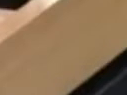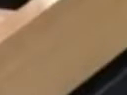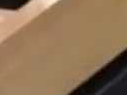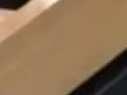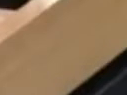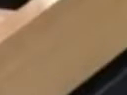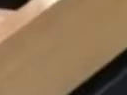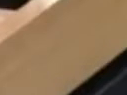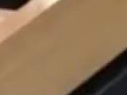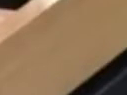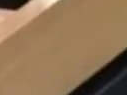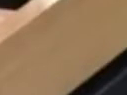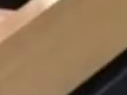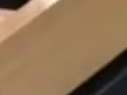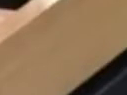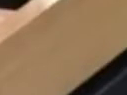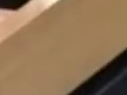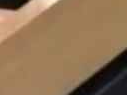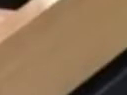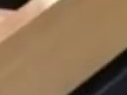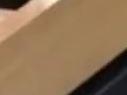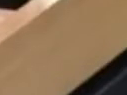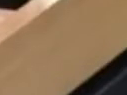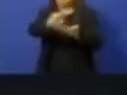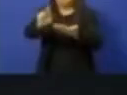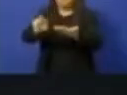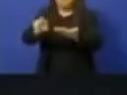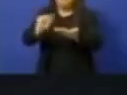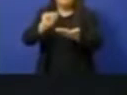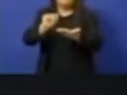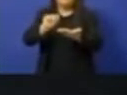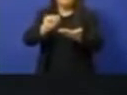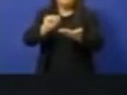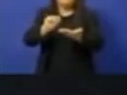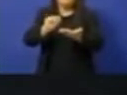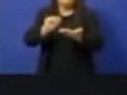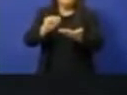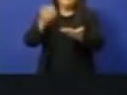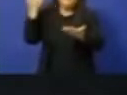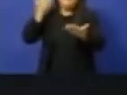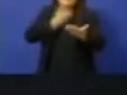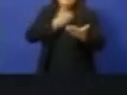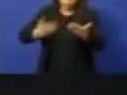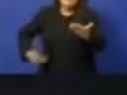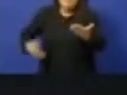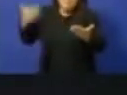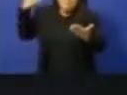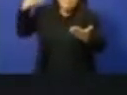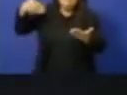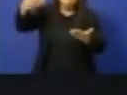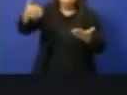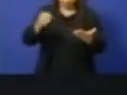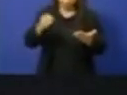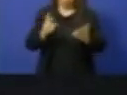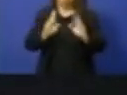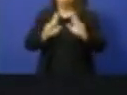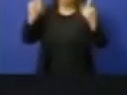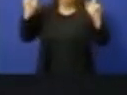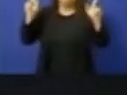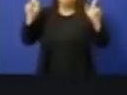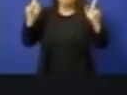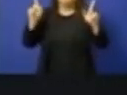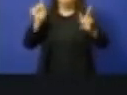para conseguir ascender na carreira dentro da Polícia Militar. Esse prazo agora foi reduzido para 7 anos com a aprovação do projeto de lei